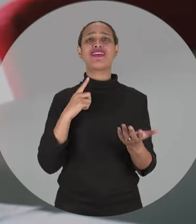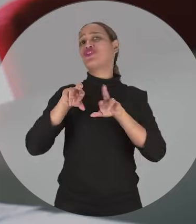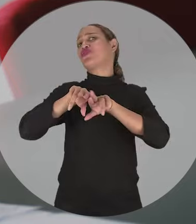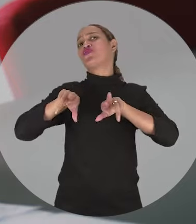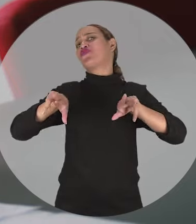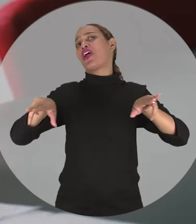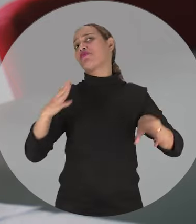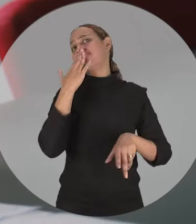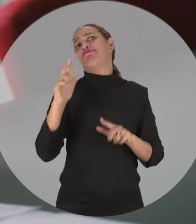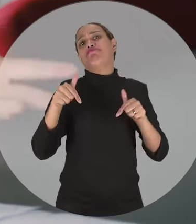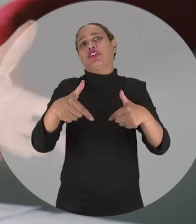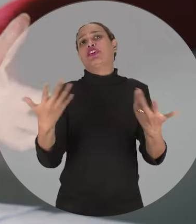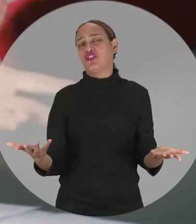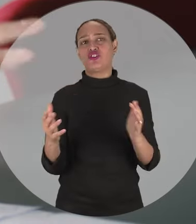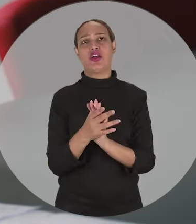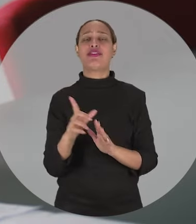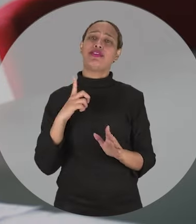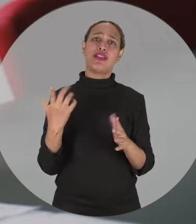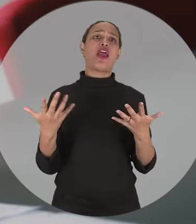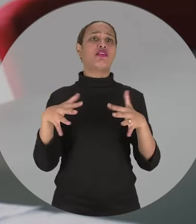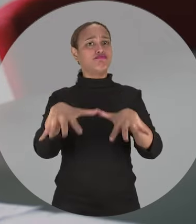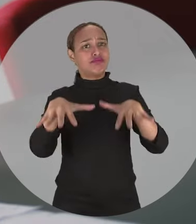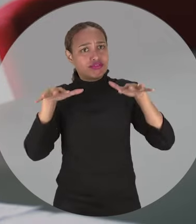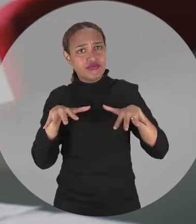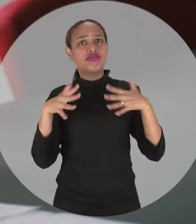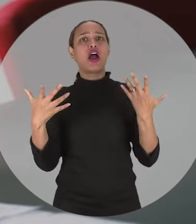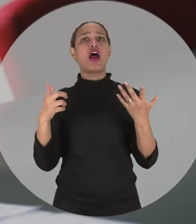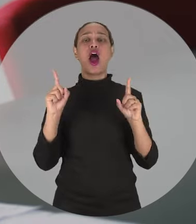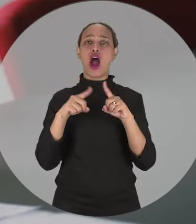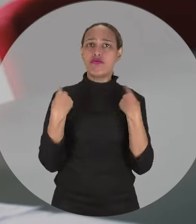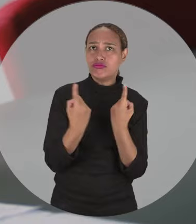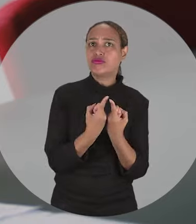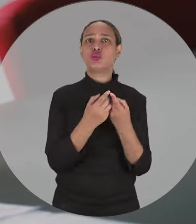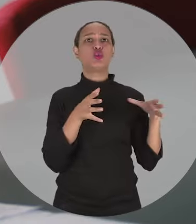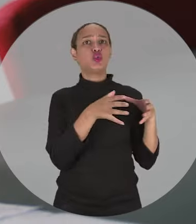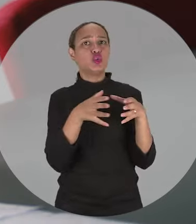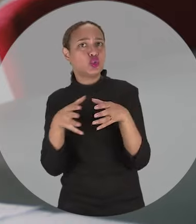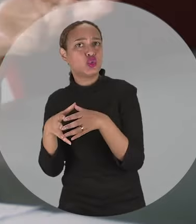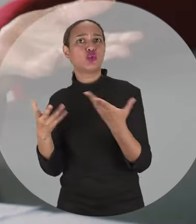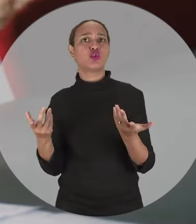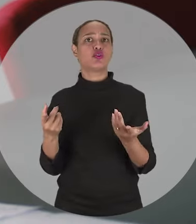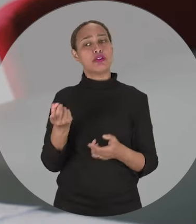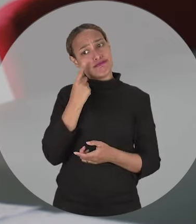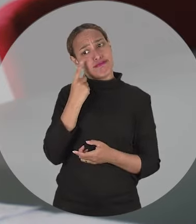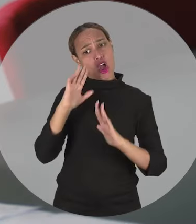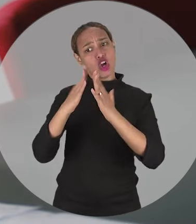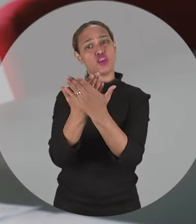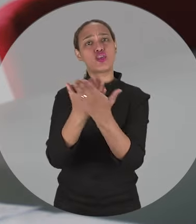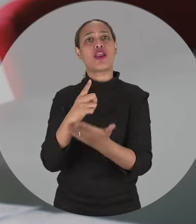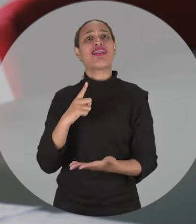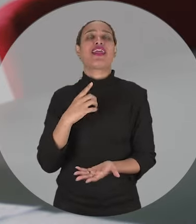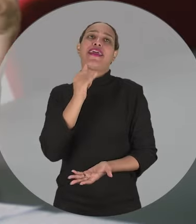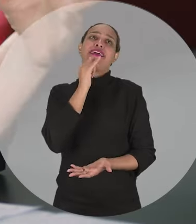para fazer isso. Assembleias, reuniões de turmas. A gente tem visto escolas que fazem, por